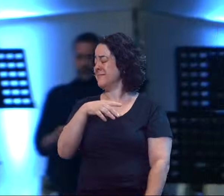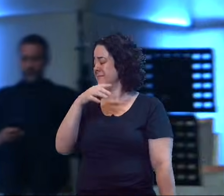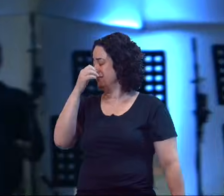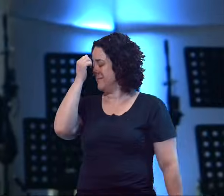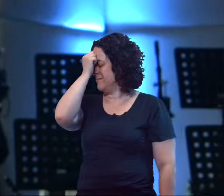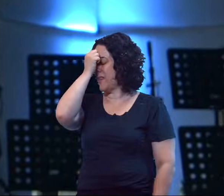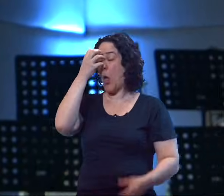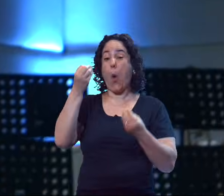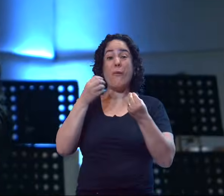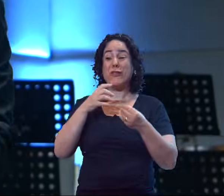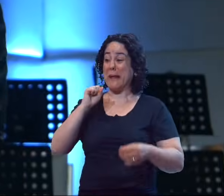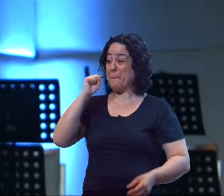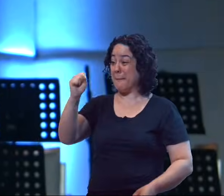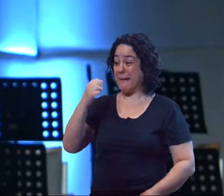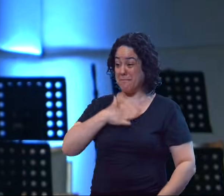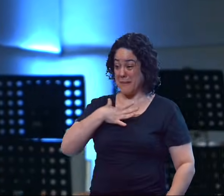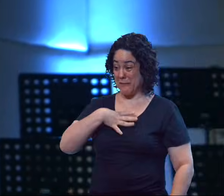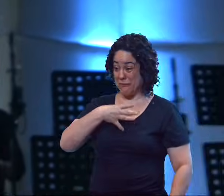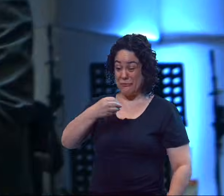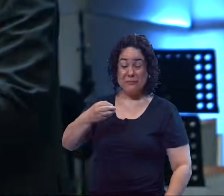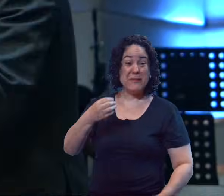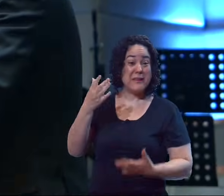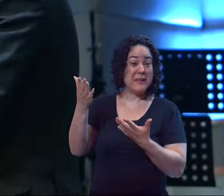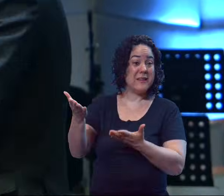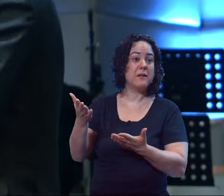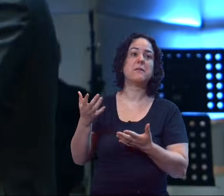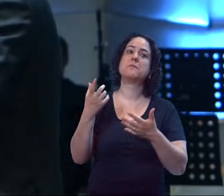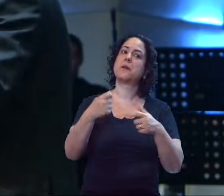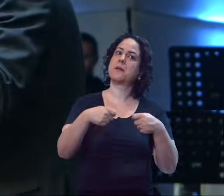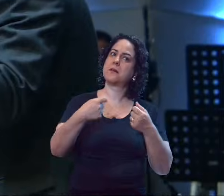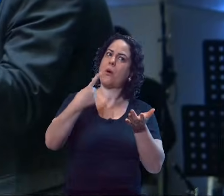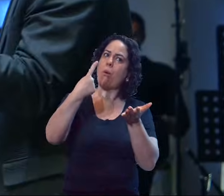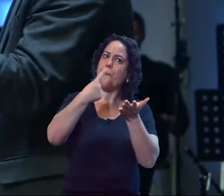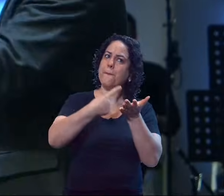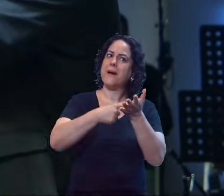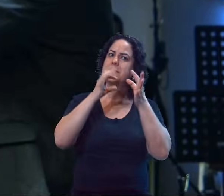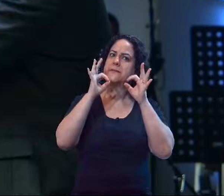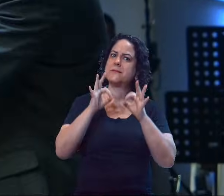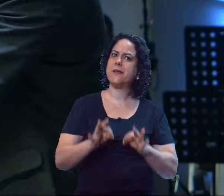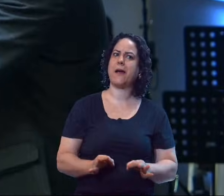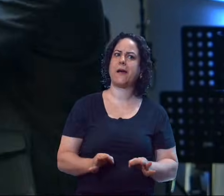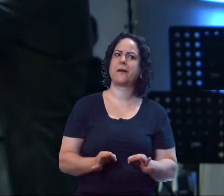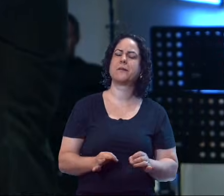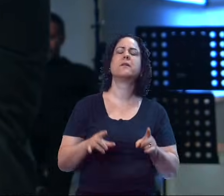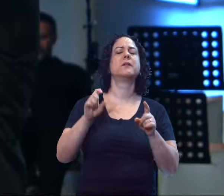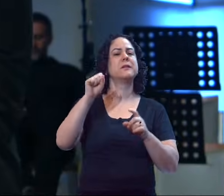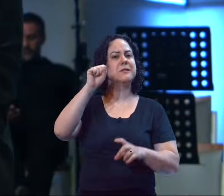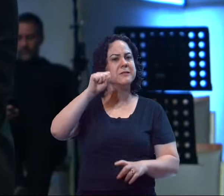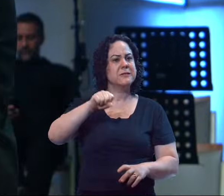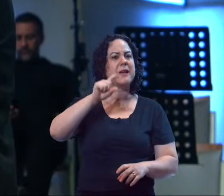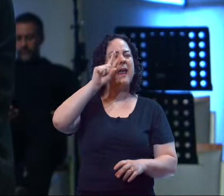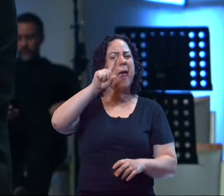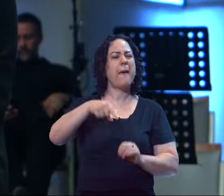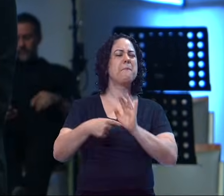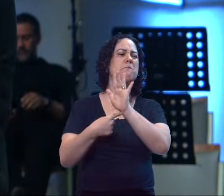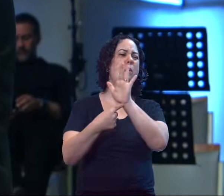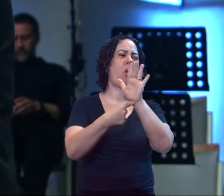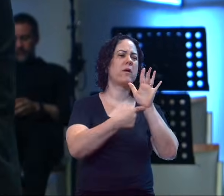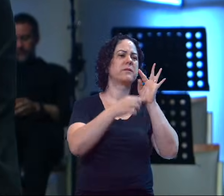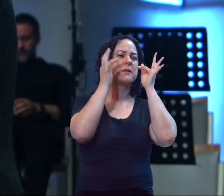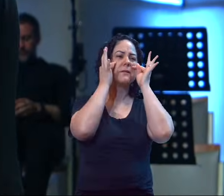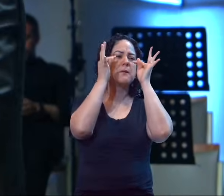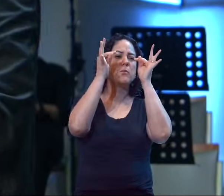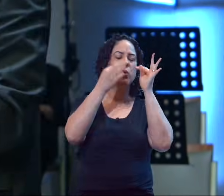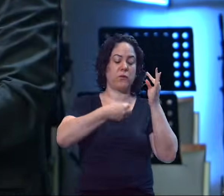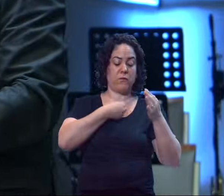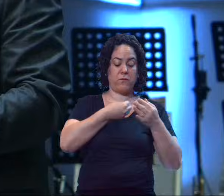ser praticados com coerência. E eles são, sim, sinais de consagração na nossa